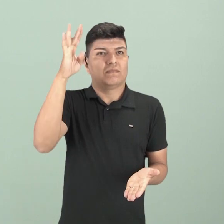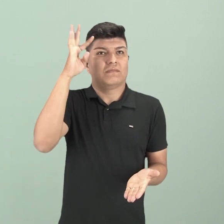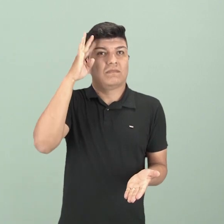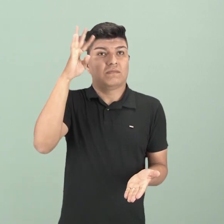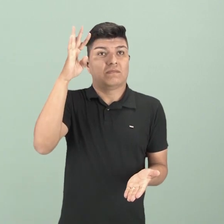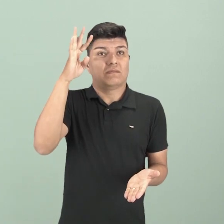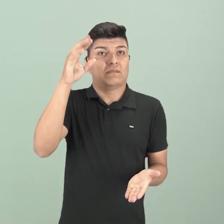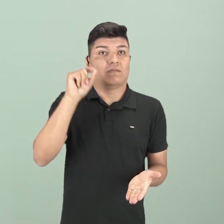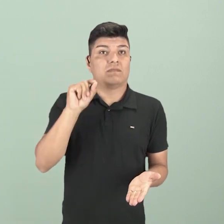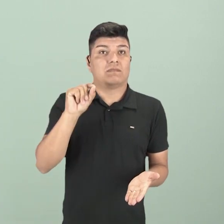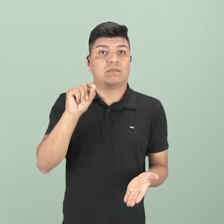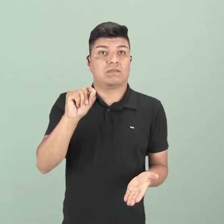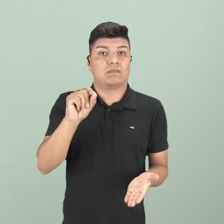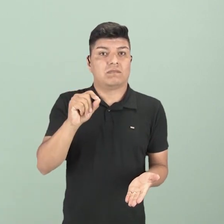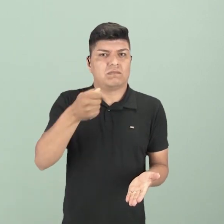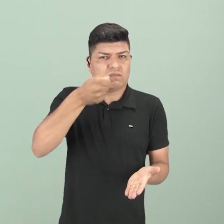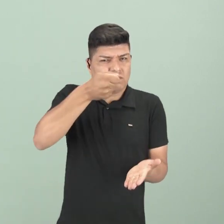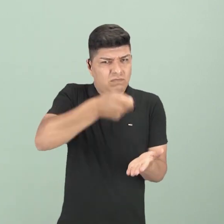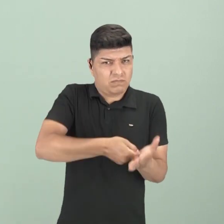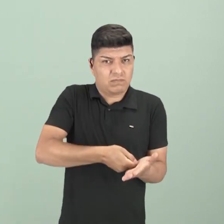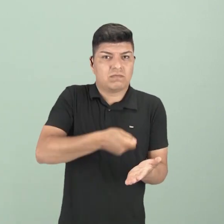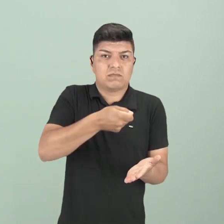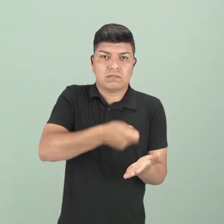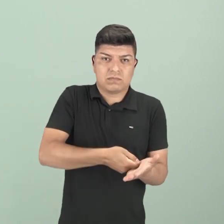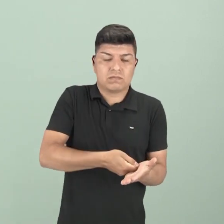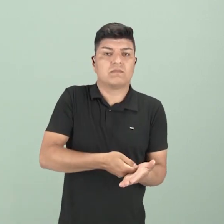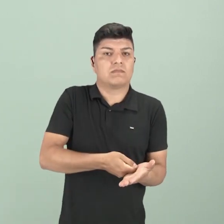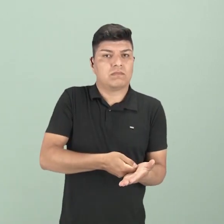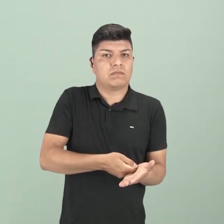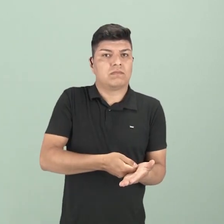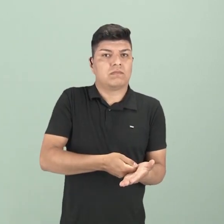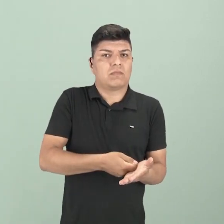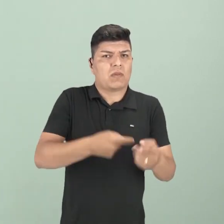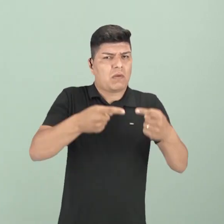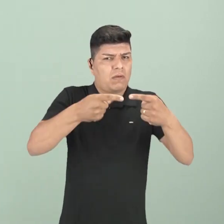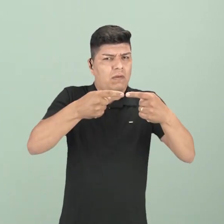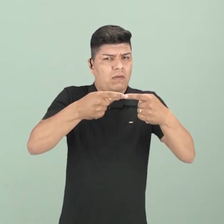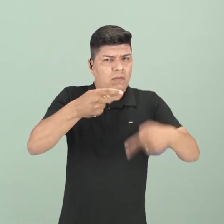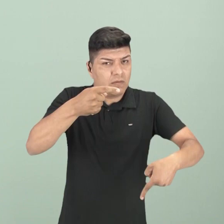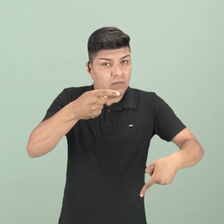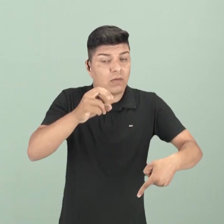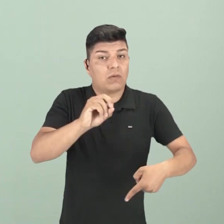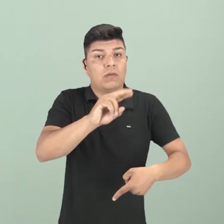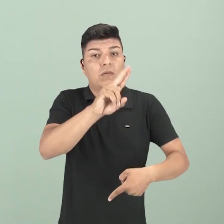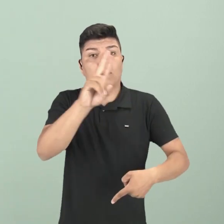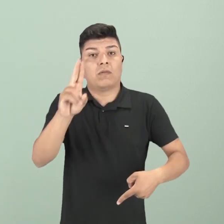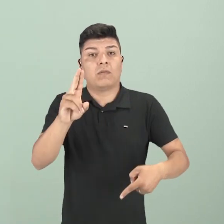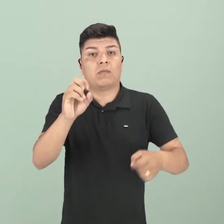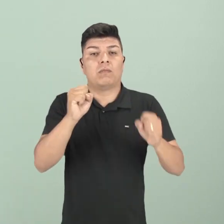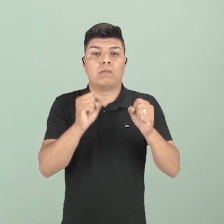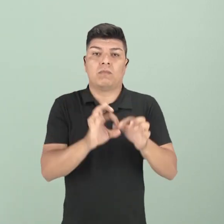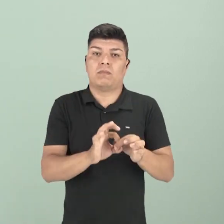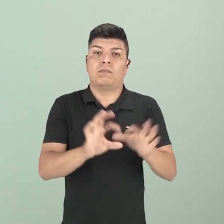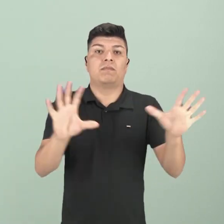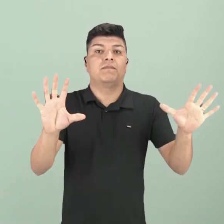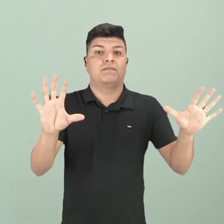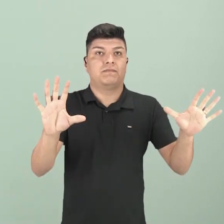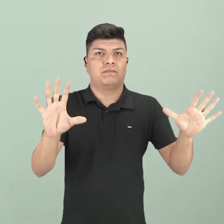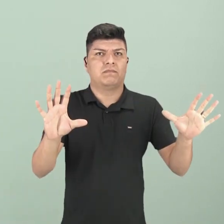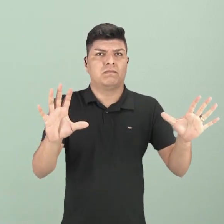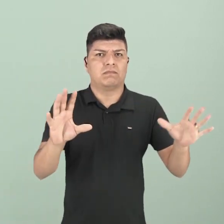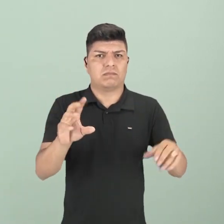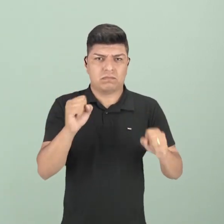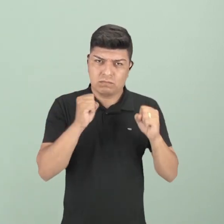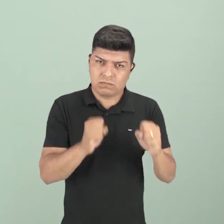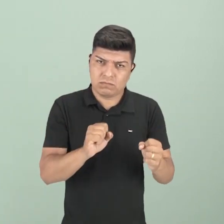refletindo. Trata-se de uma obrigação, é uma proibição ou permite permissão? Será